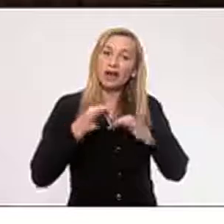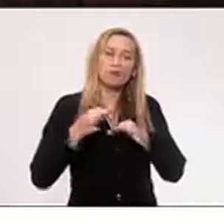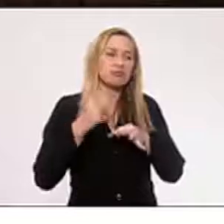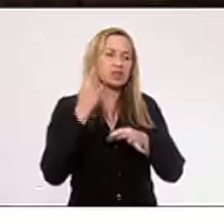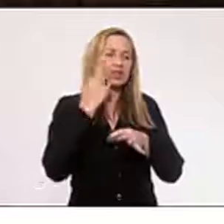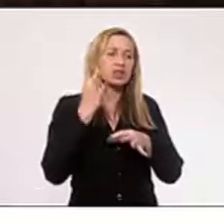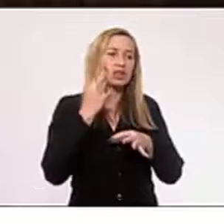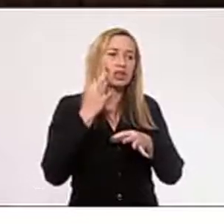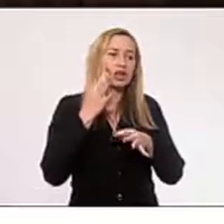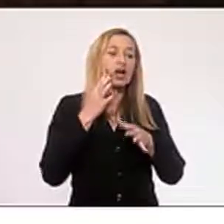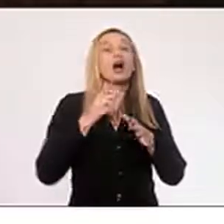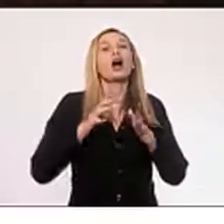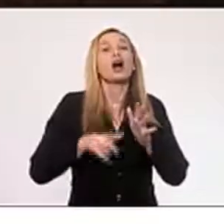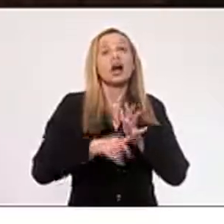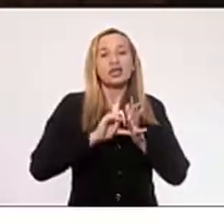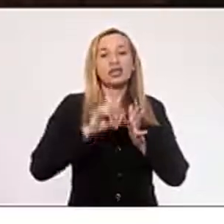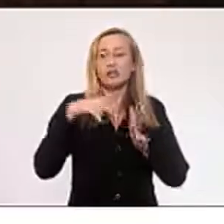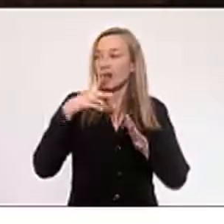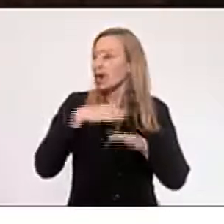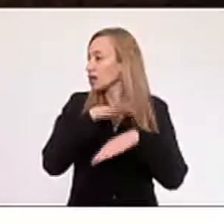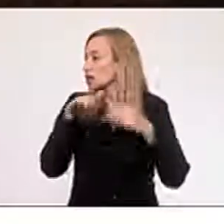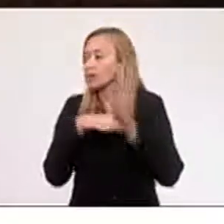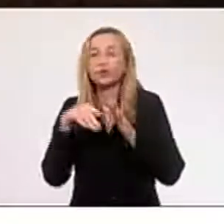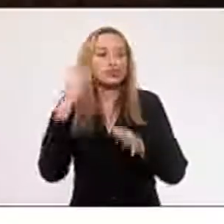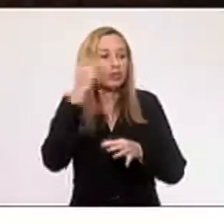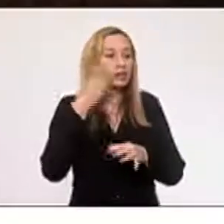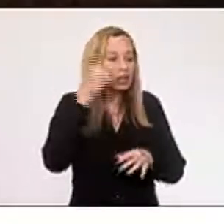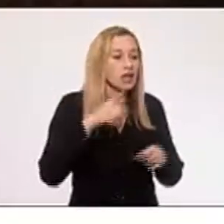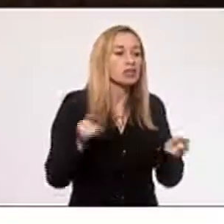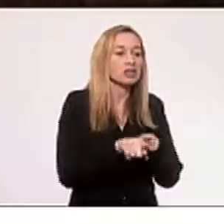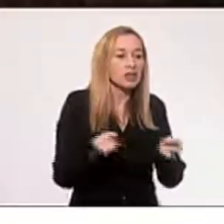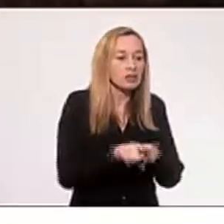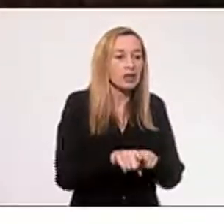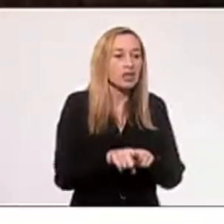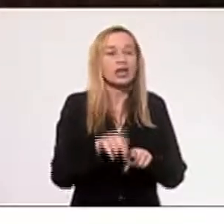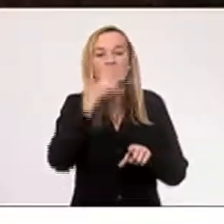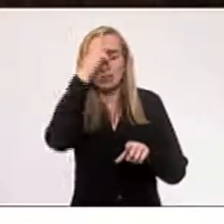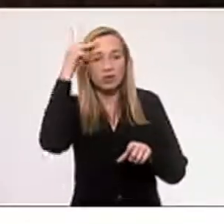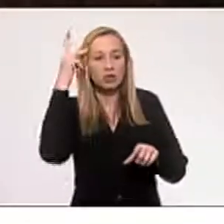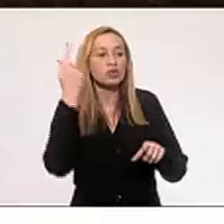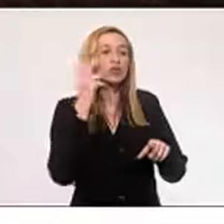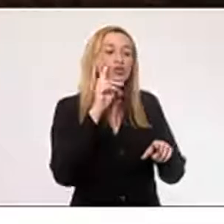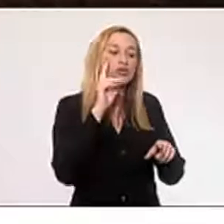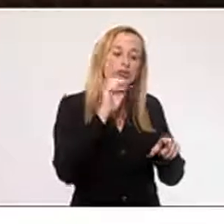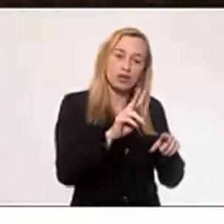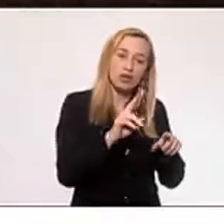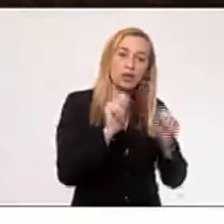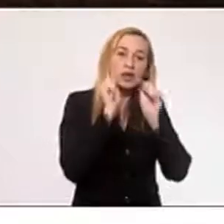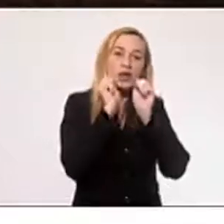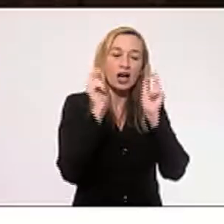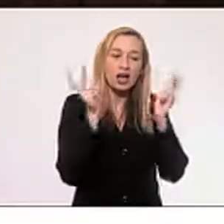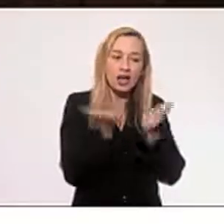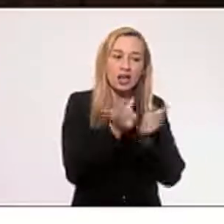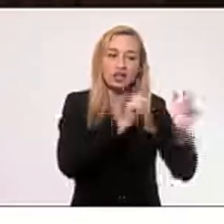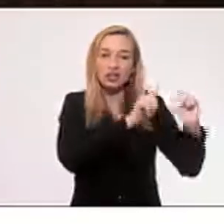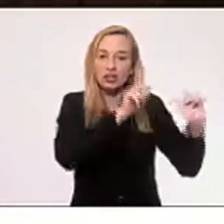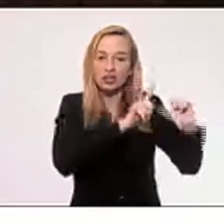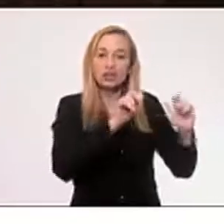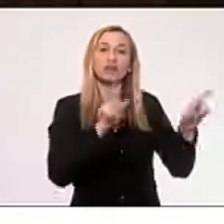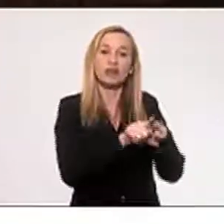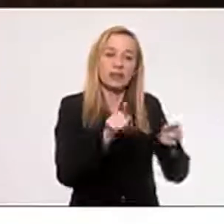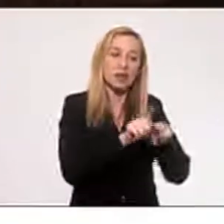sem antes saudar deputadas e deputados, os cidadãos e cidadãs que nos assistem pela TV Alerj, nos seguem pelas